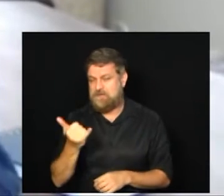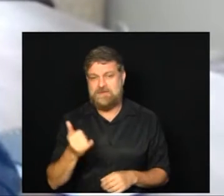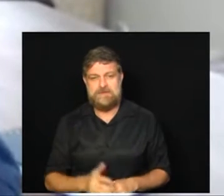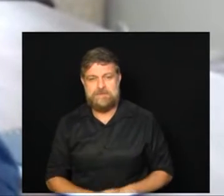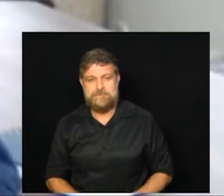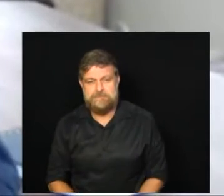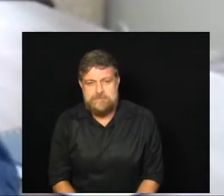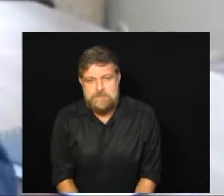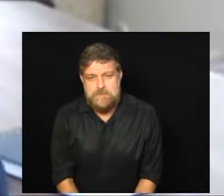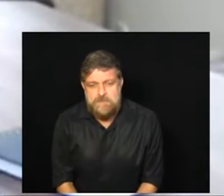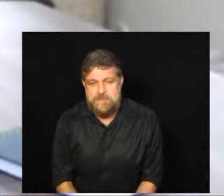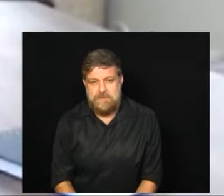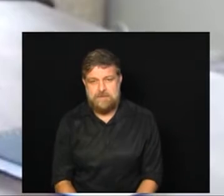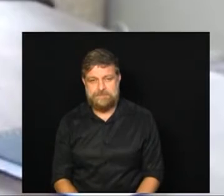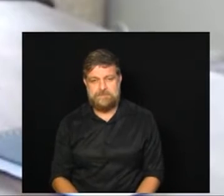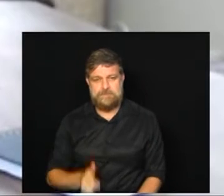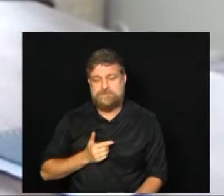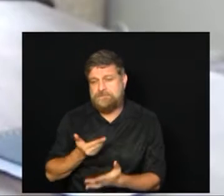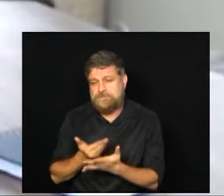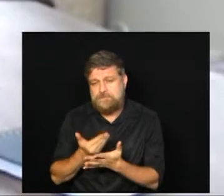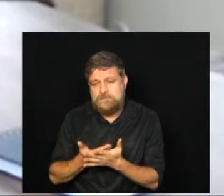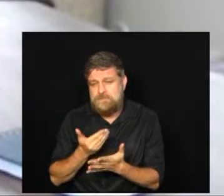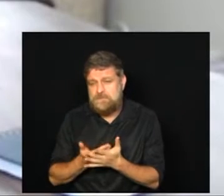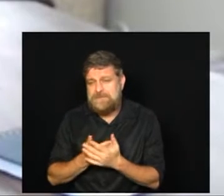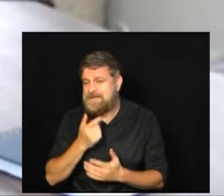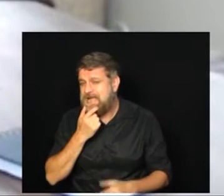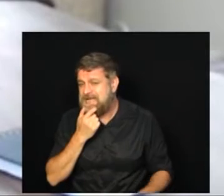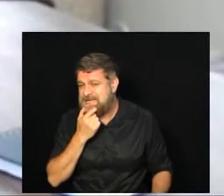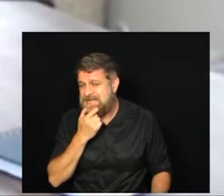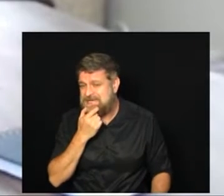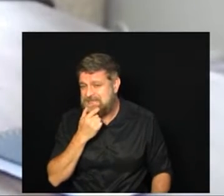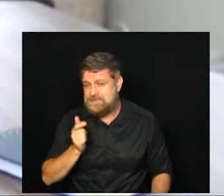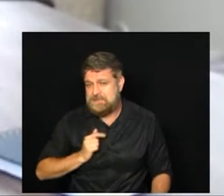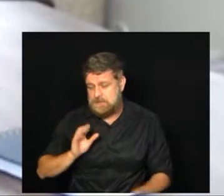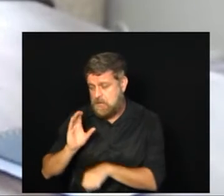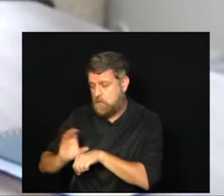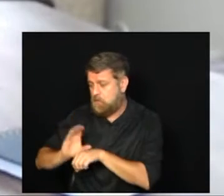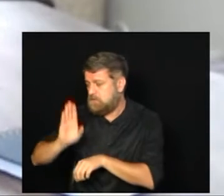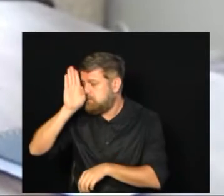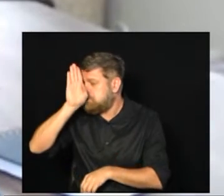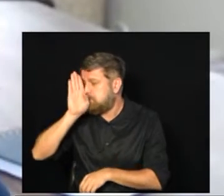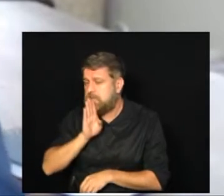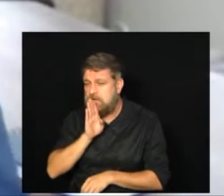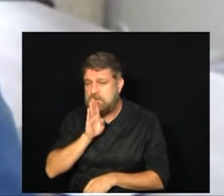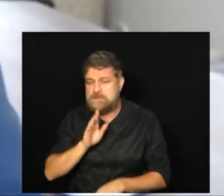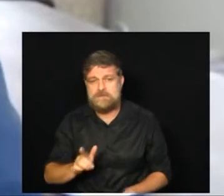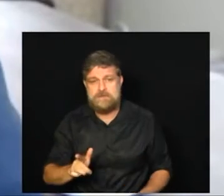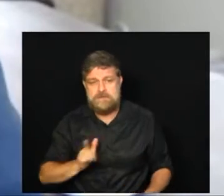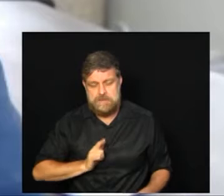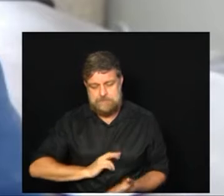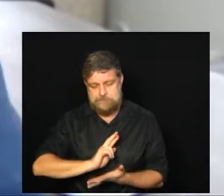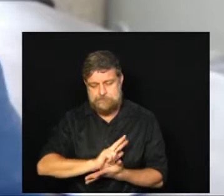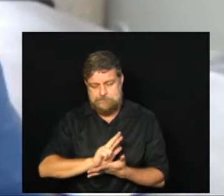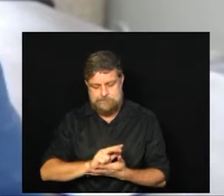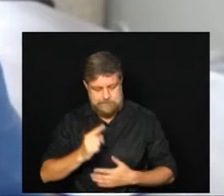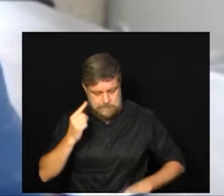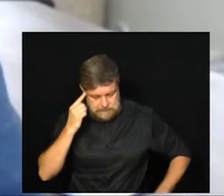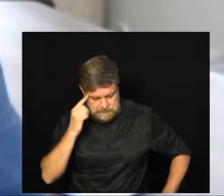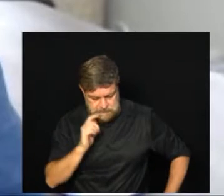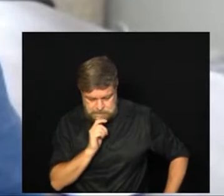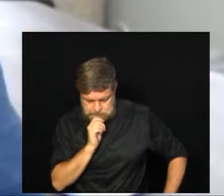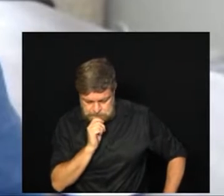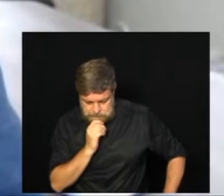para estudar melhor o seu inglês. Existem muitos cursos gratuitos. Então, é parar para pensar em